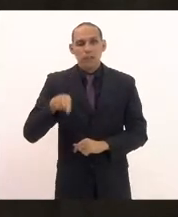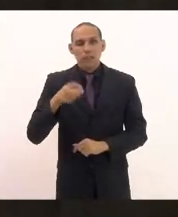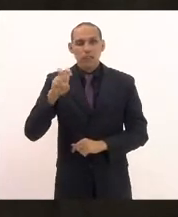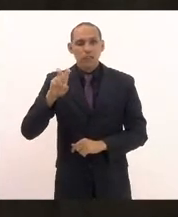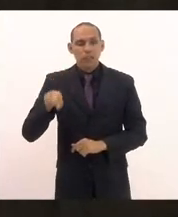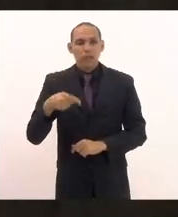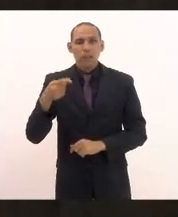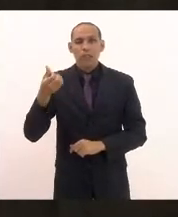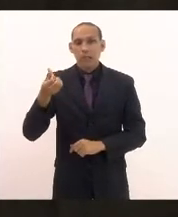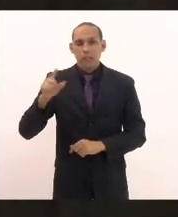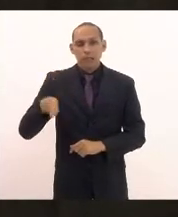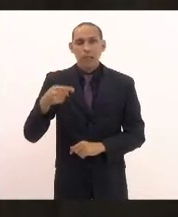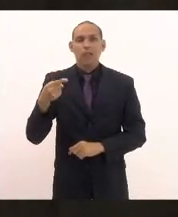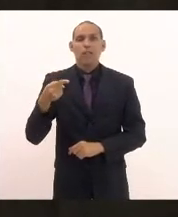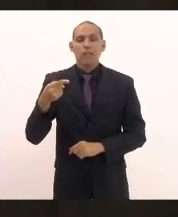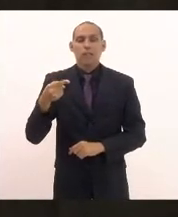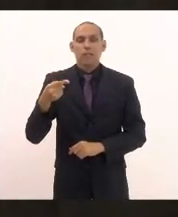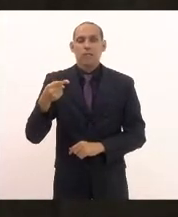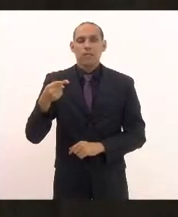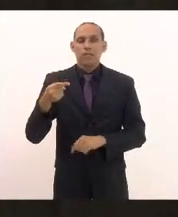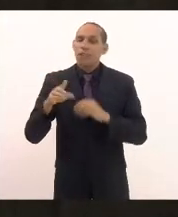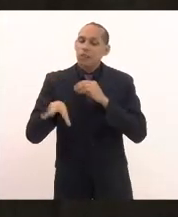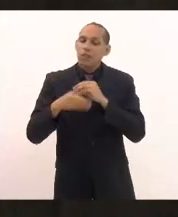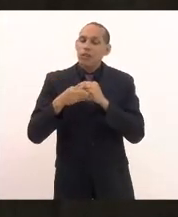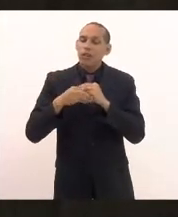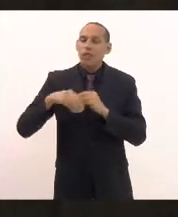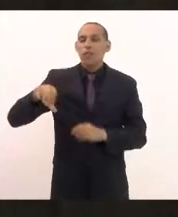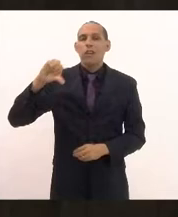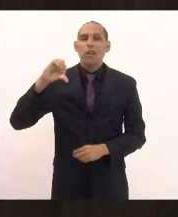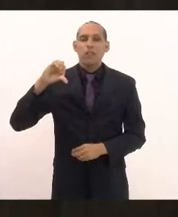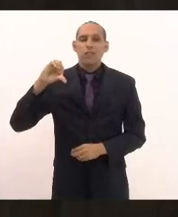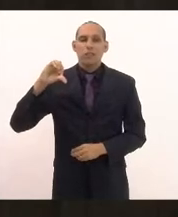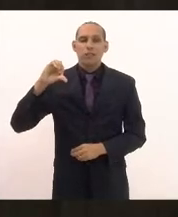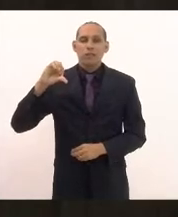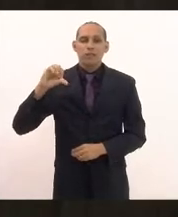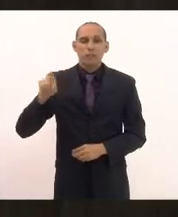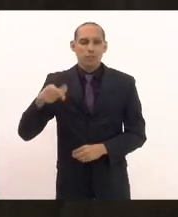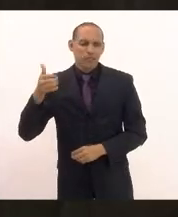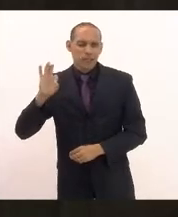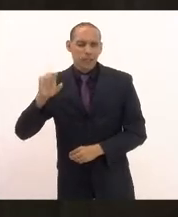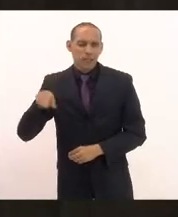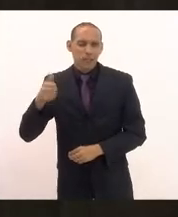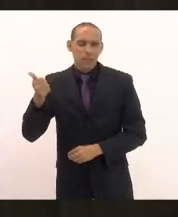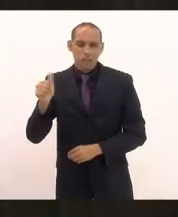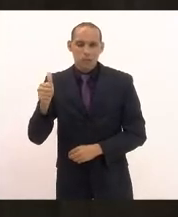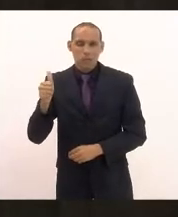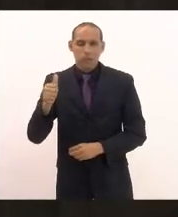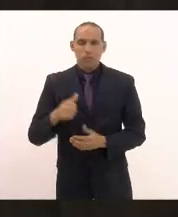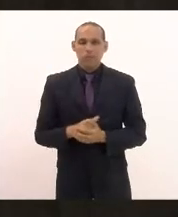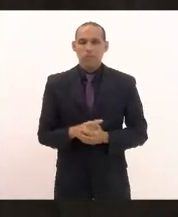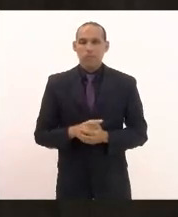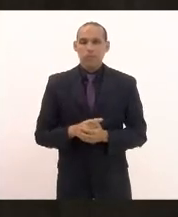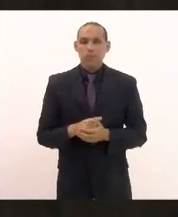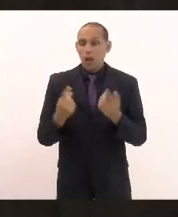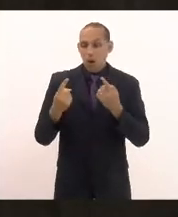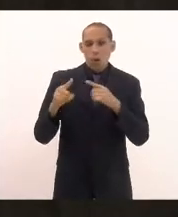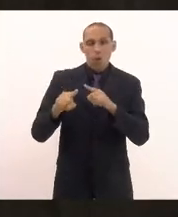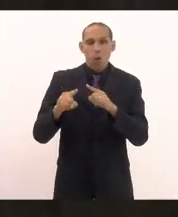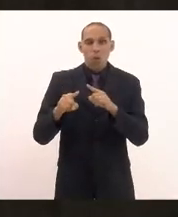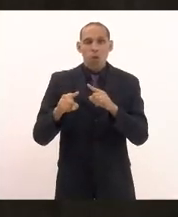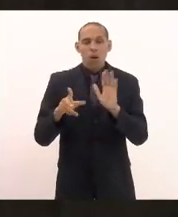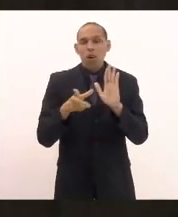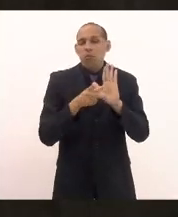5, 6, incluo a 9, 10 e 11. E foi contrário às